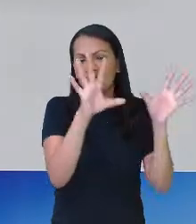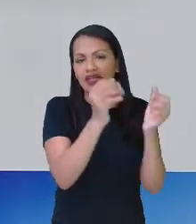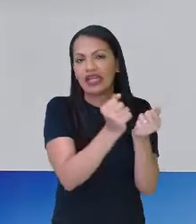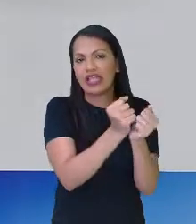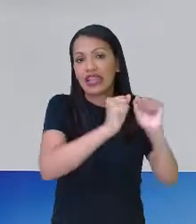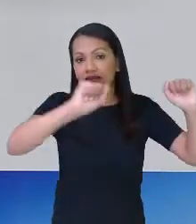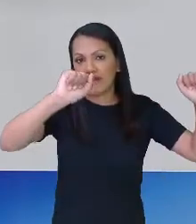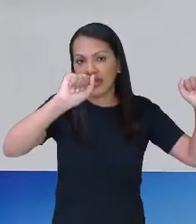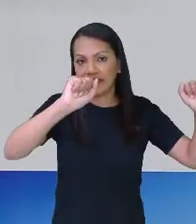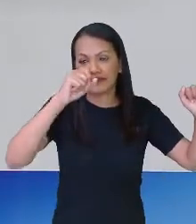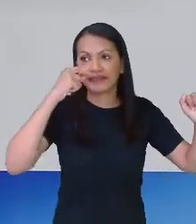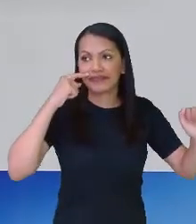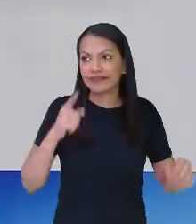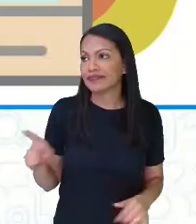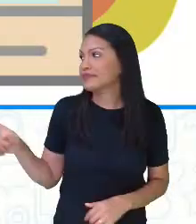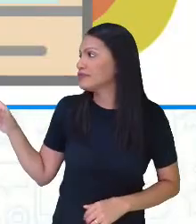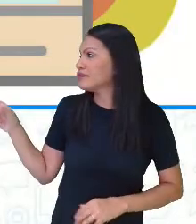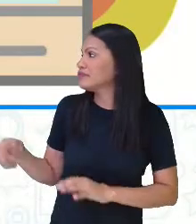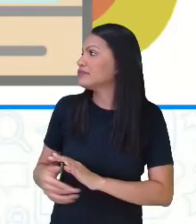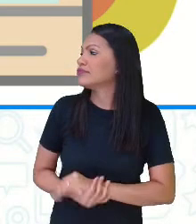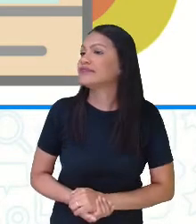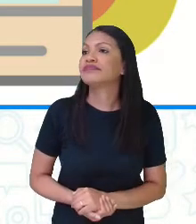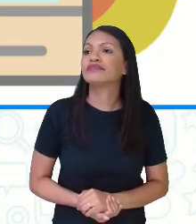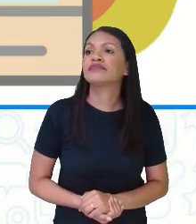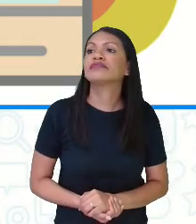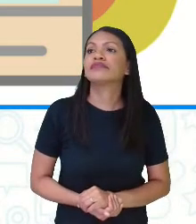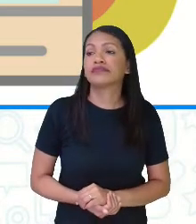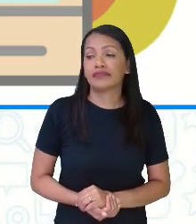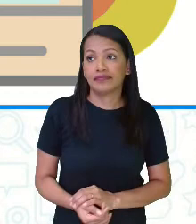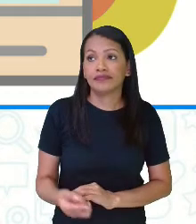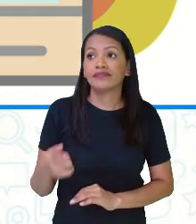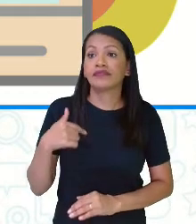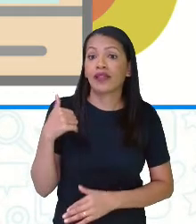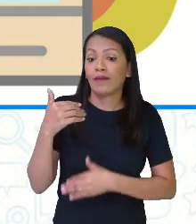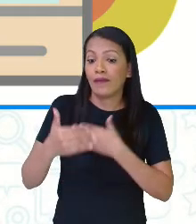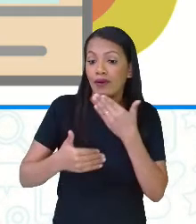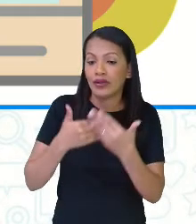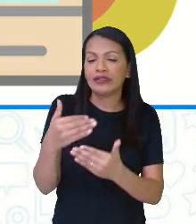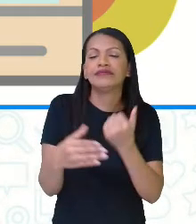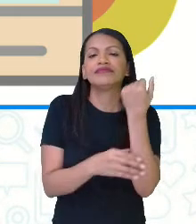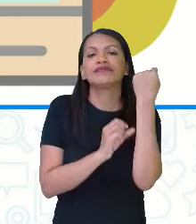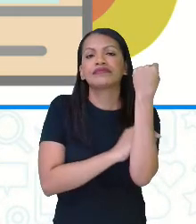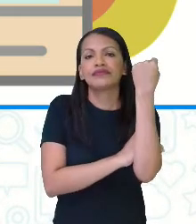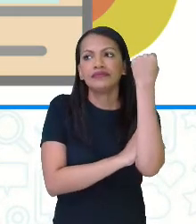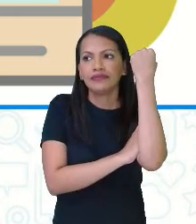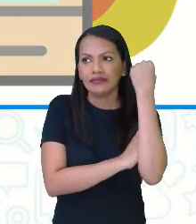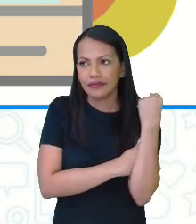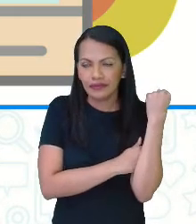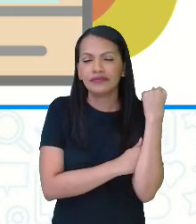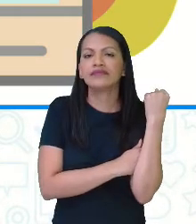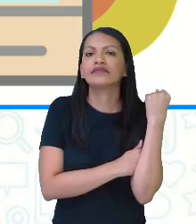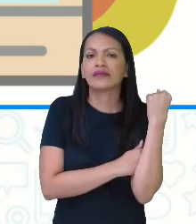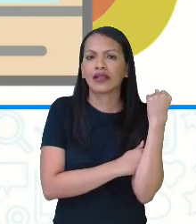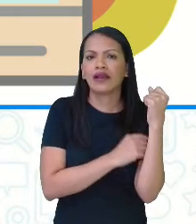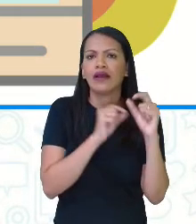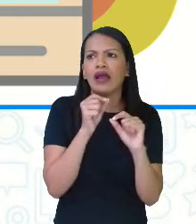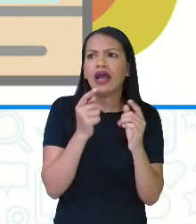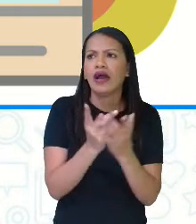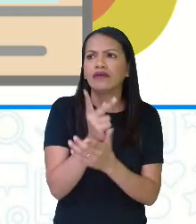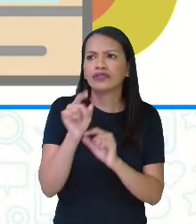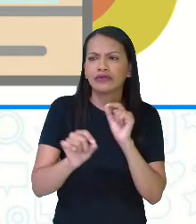era permanente. Mesmo quando destruído, os quilombos ressurgiam em outros locais e era mais